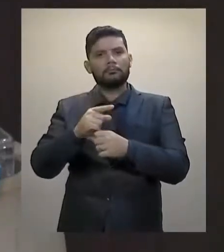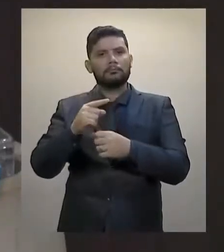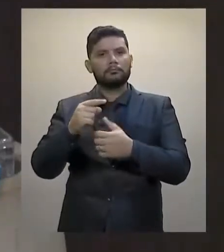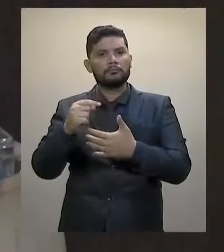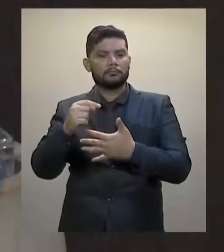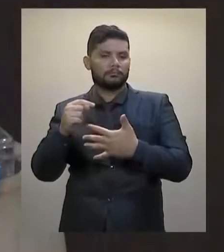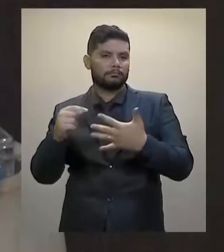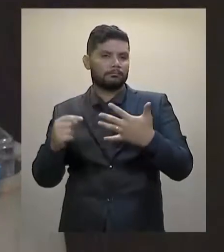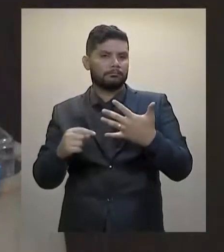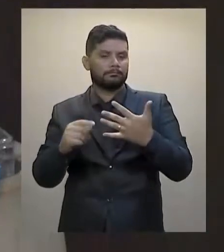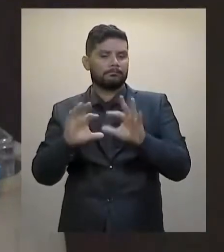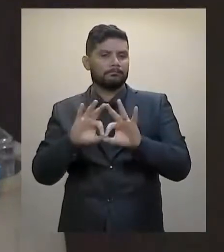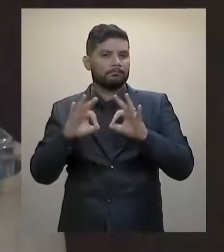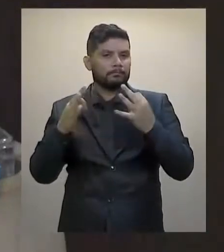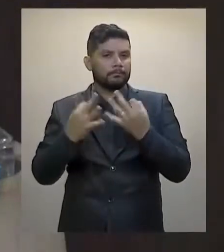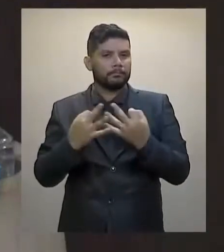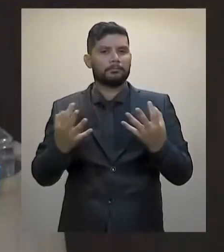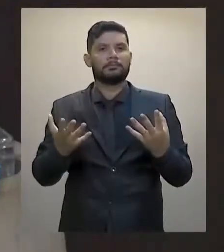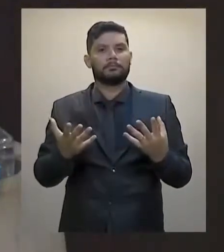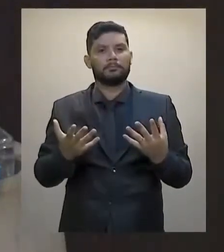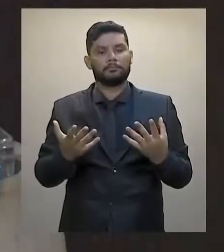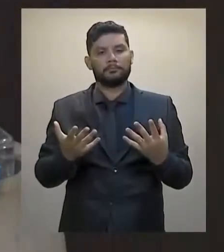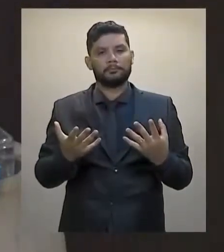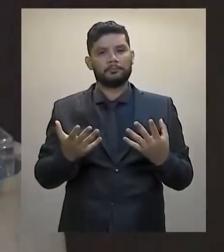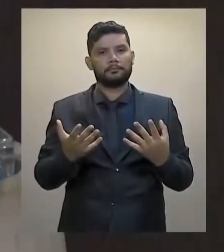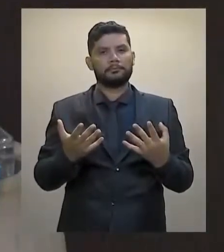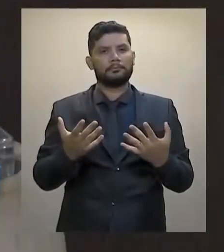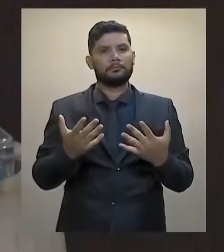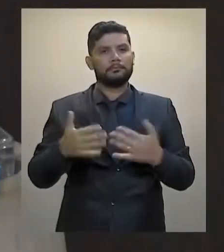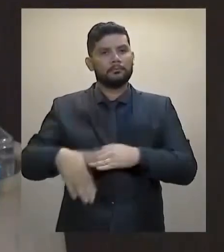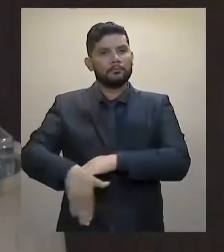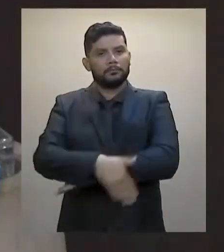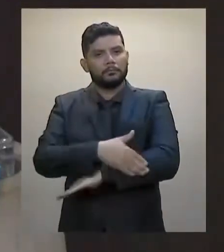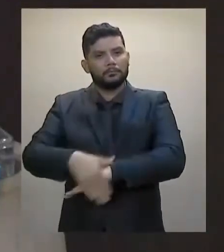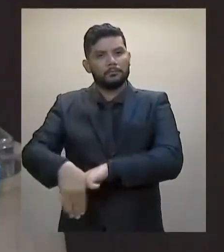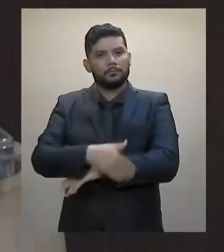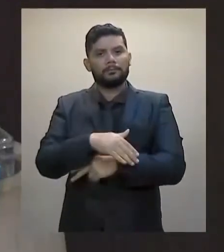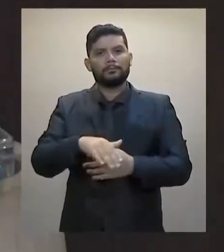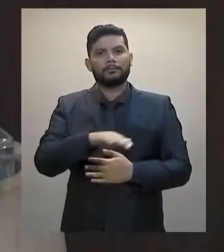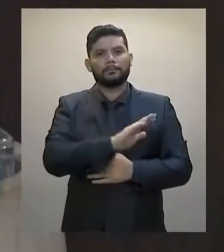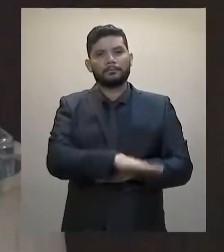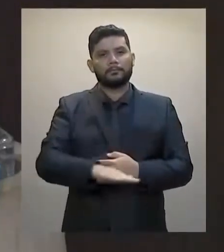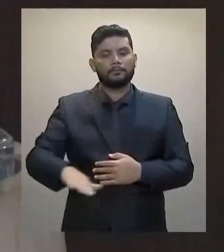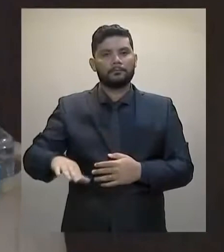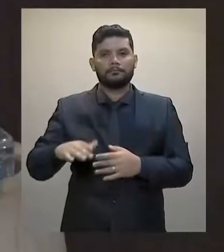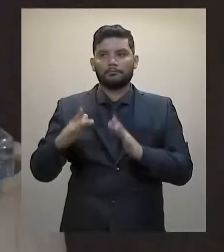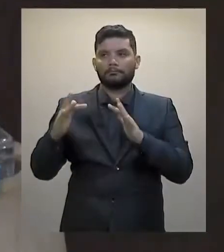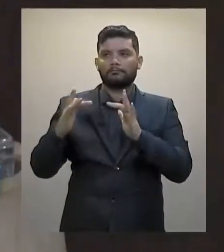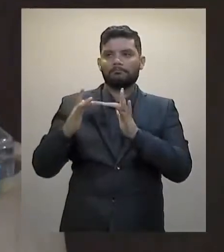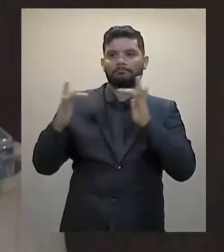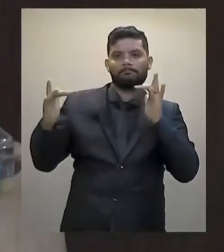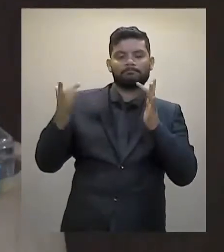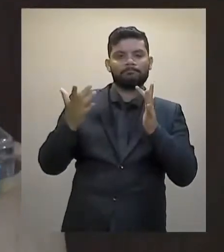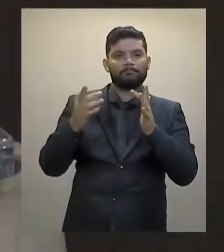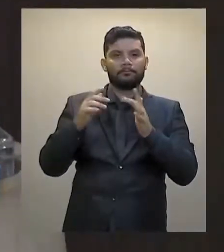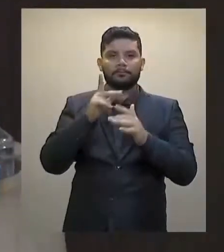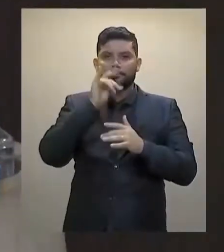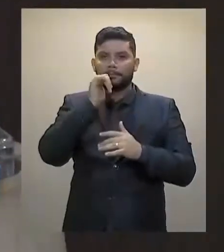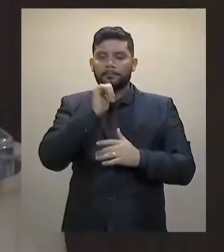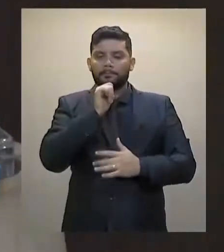para famílias em situação de rua, crianças que perderam vínculo familiar, que era a